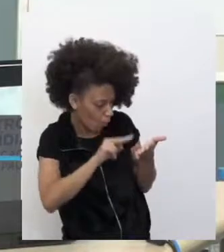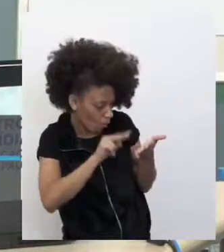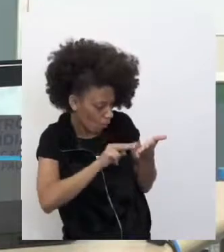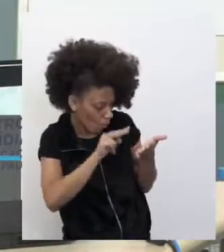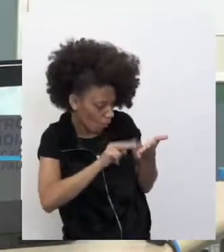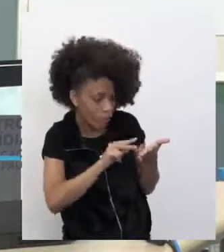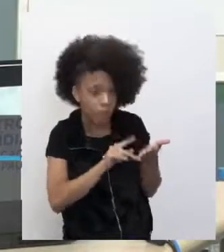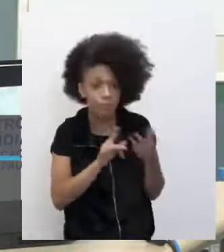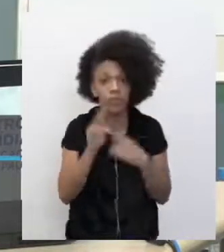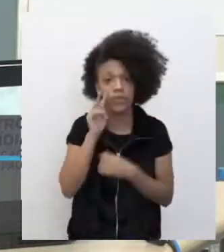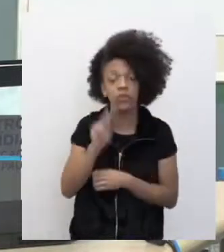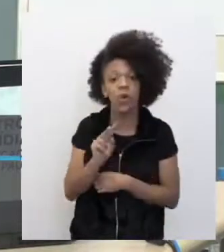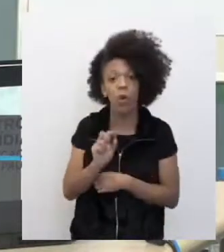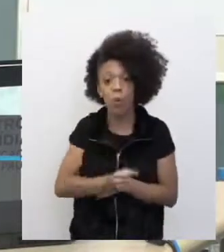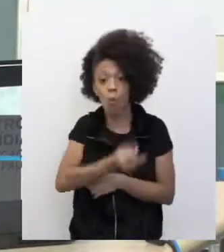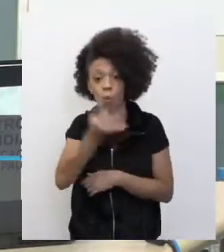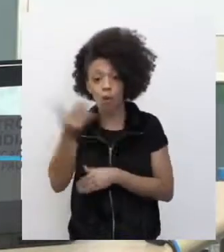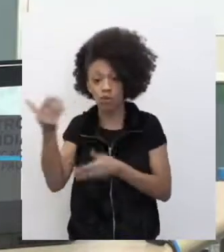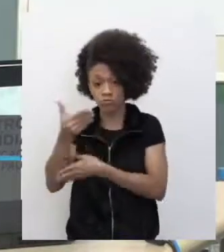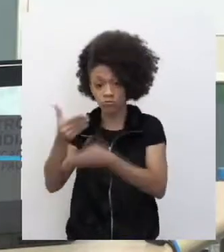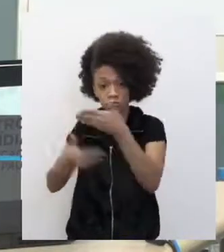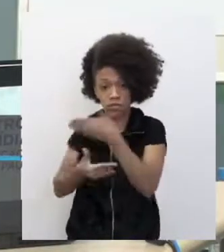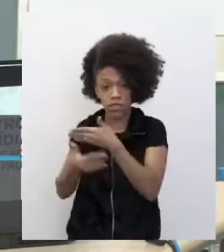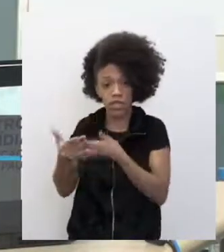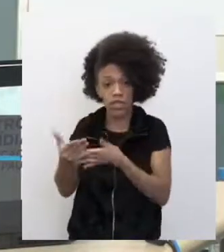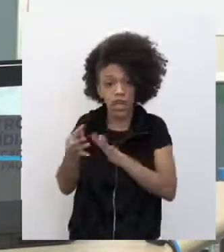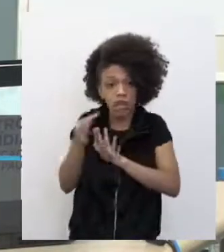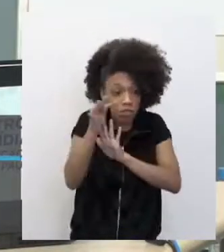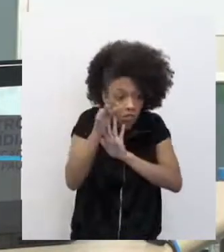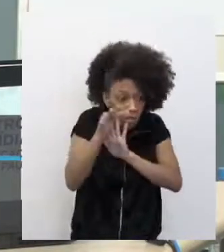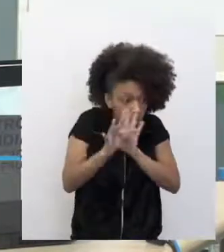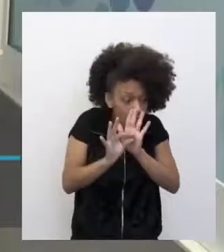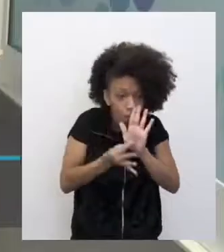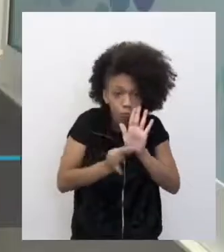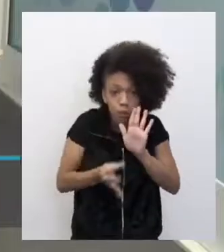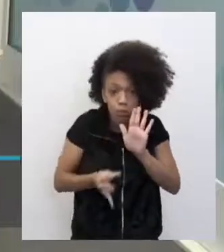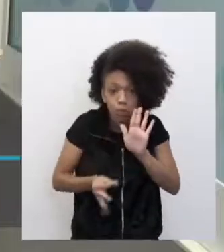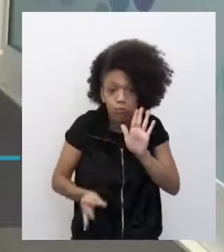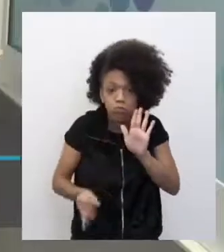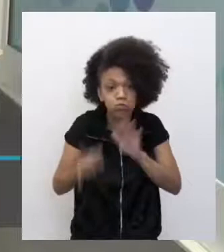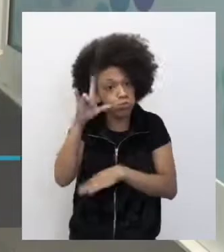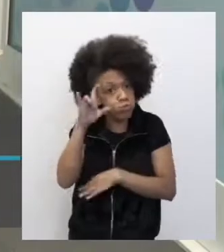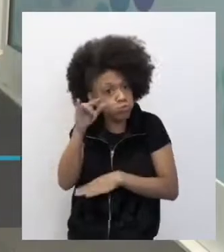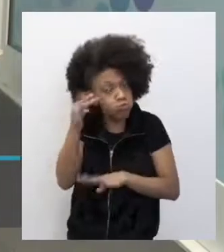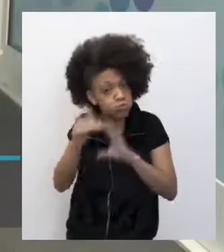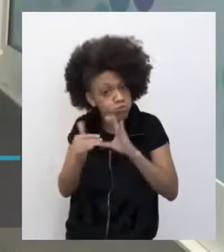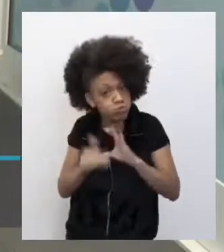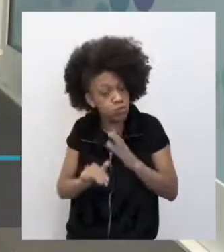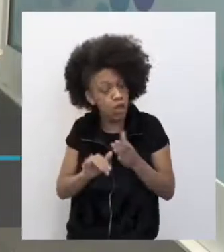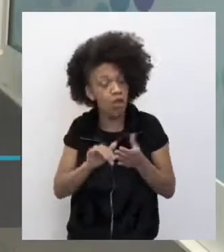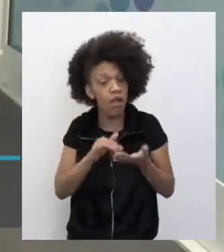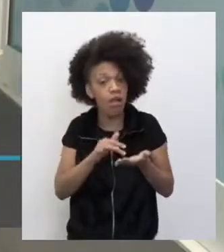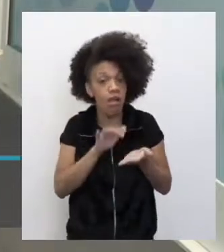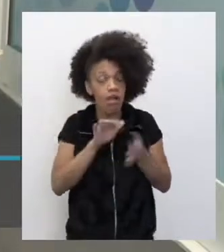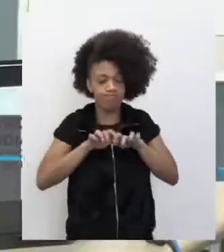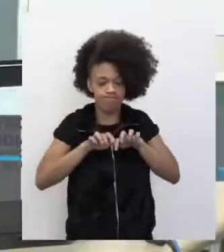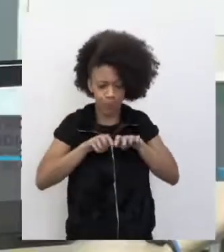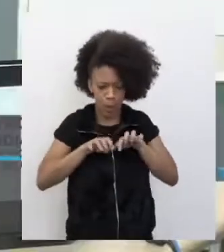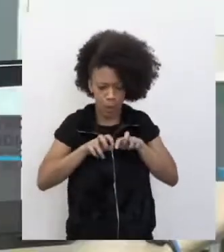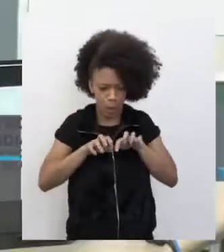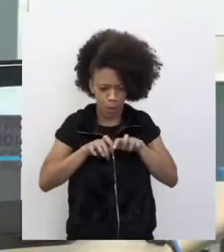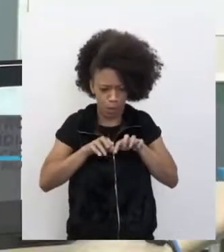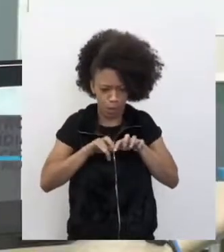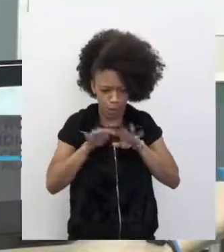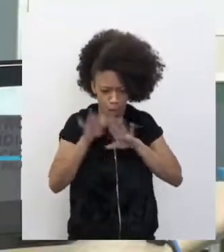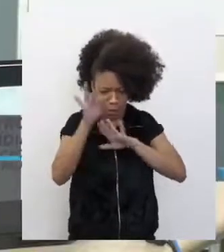gente vai ver aqui quantos slides são, e são textões do Instagram que ela publica. Ela escreve muito, Thaís,